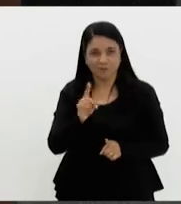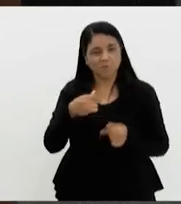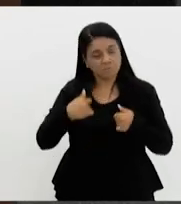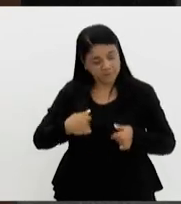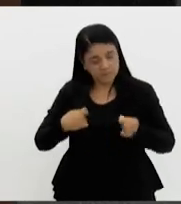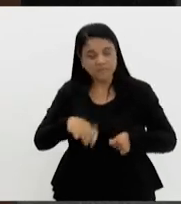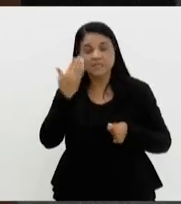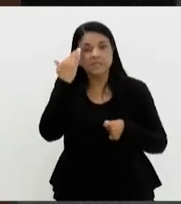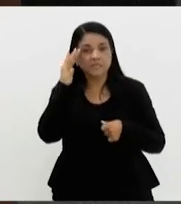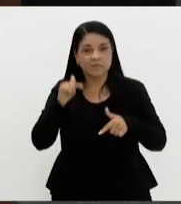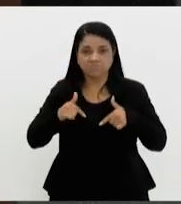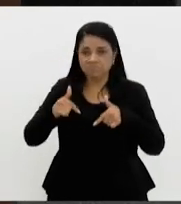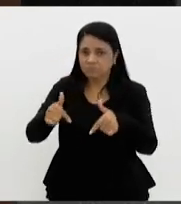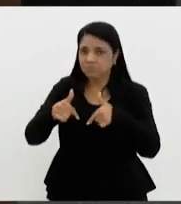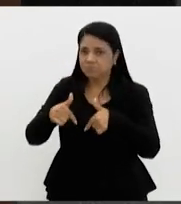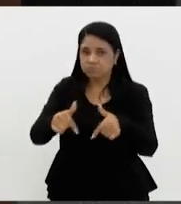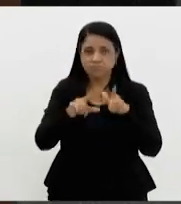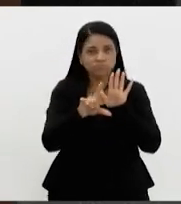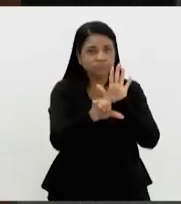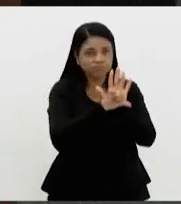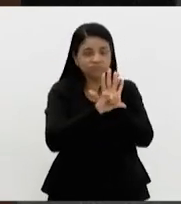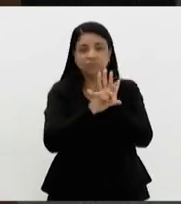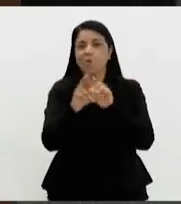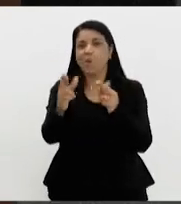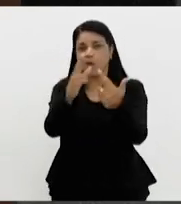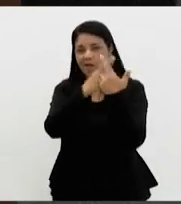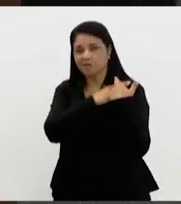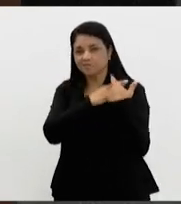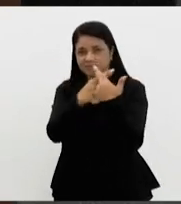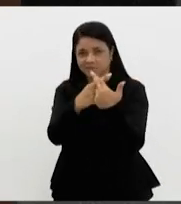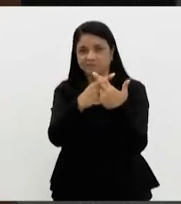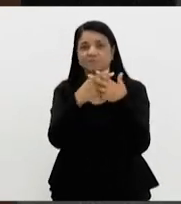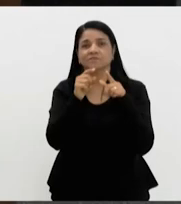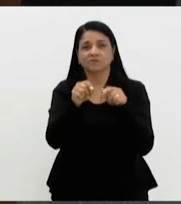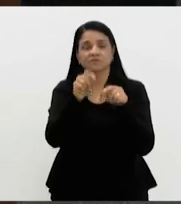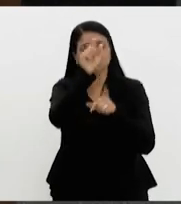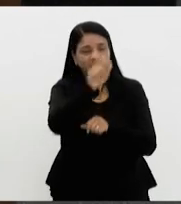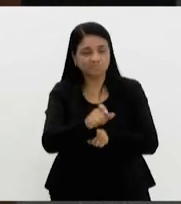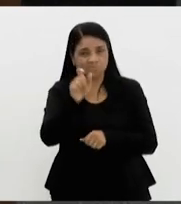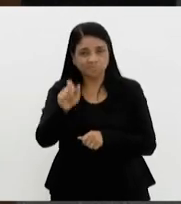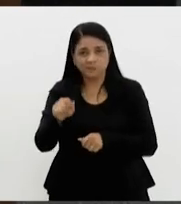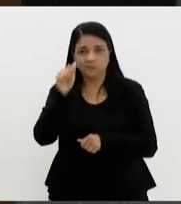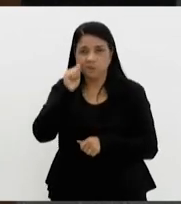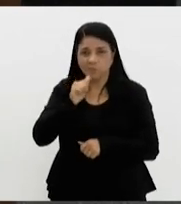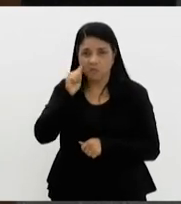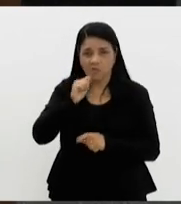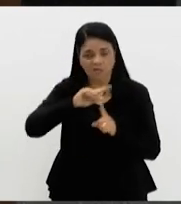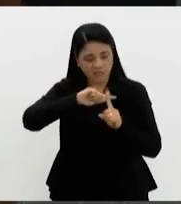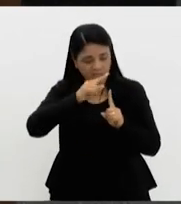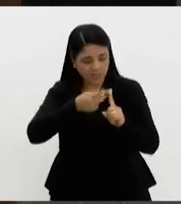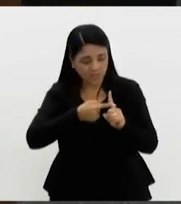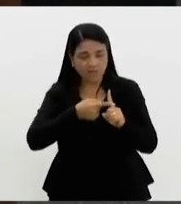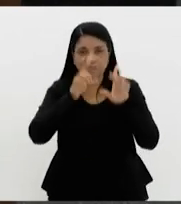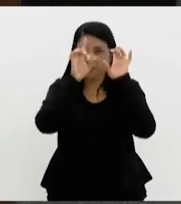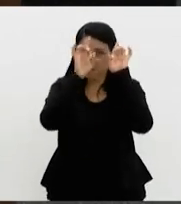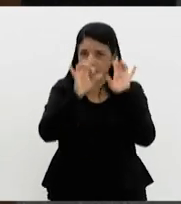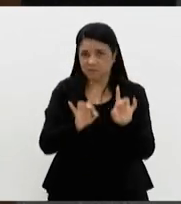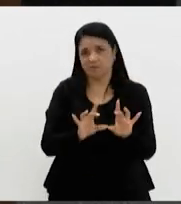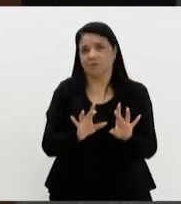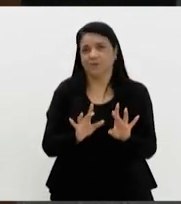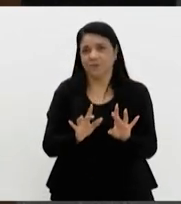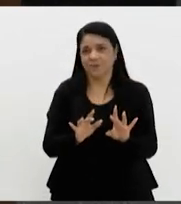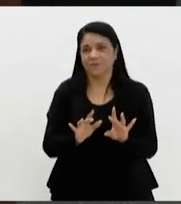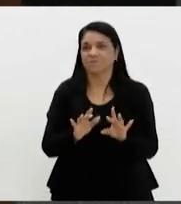legislar, inclusive com muita responsabilidade, sobre as nossas mulheres, em especial sobre as nossas mulheres gestantes.